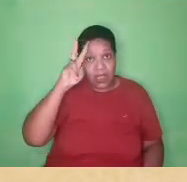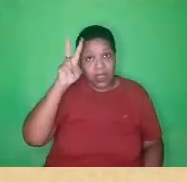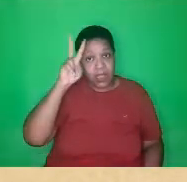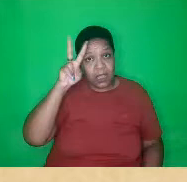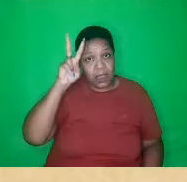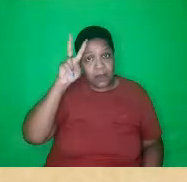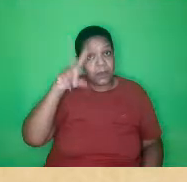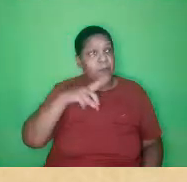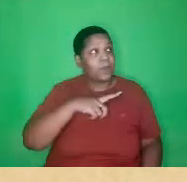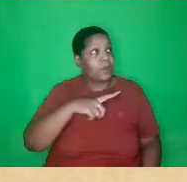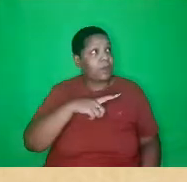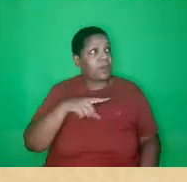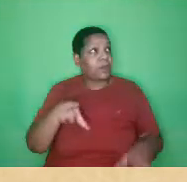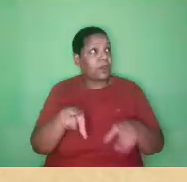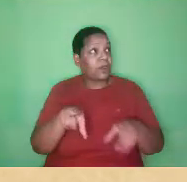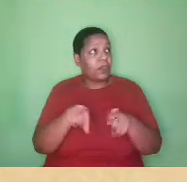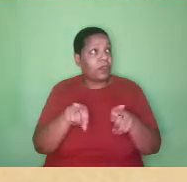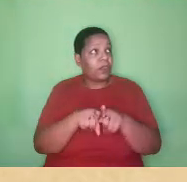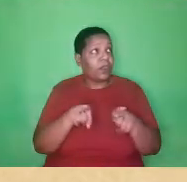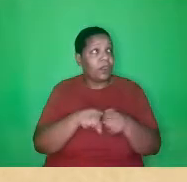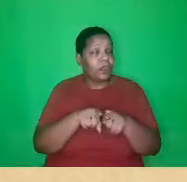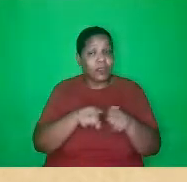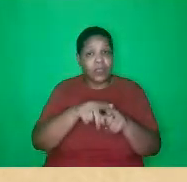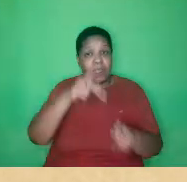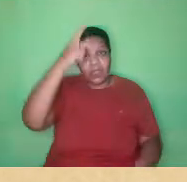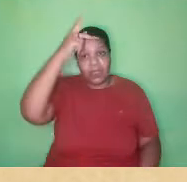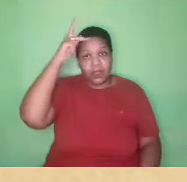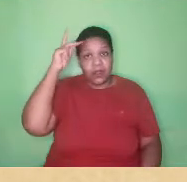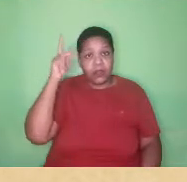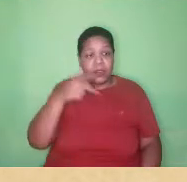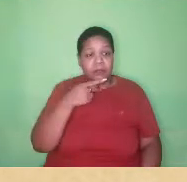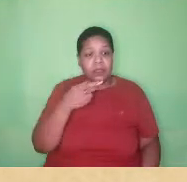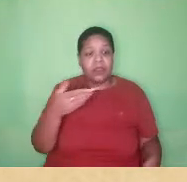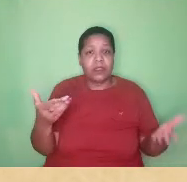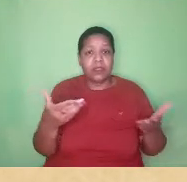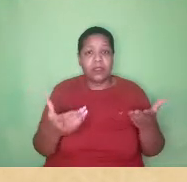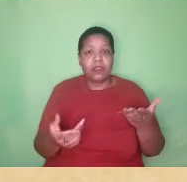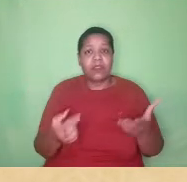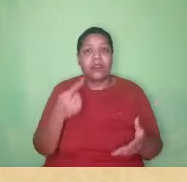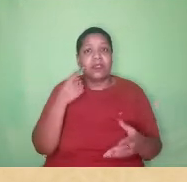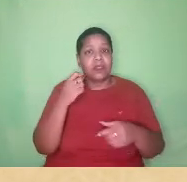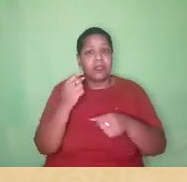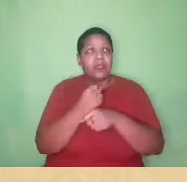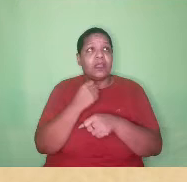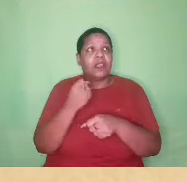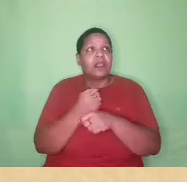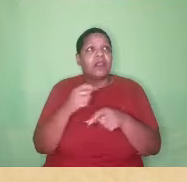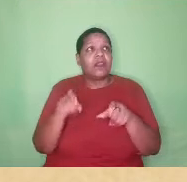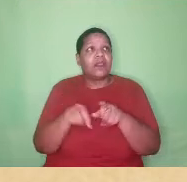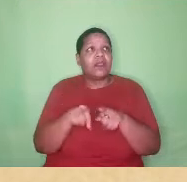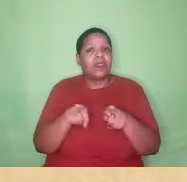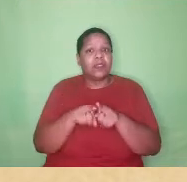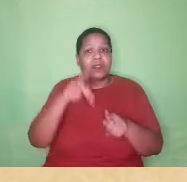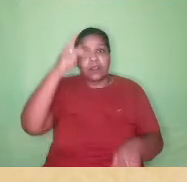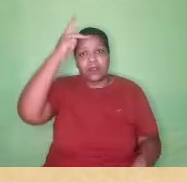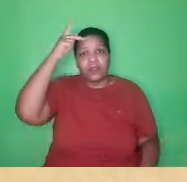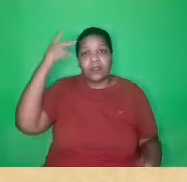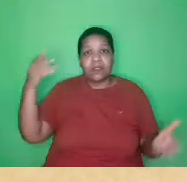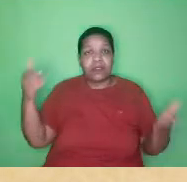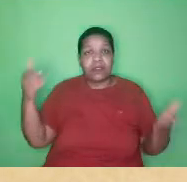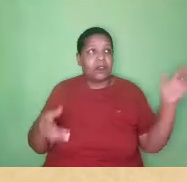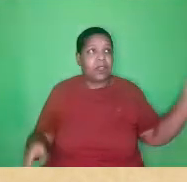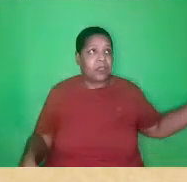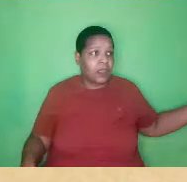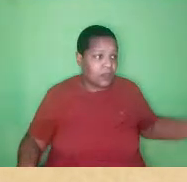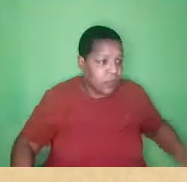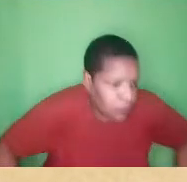argumentos que eu estou aqui, o quê? Construindo da montagem dessa sociedade escravista ao longo do tempo no Brasil, mas